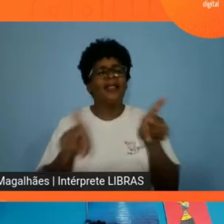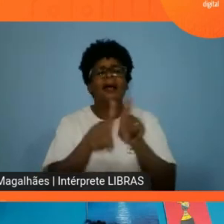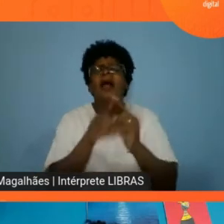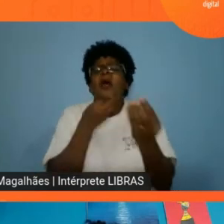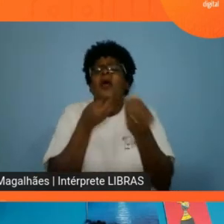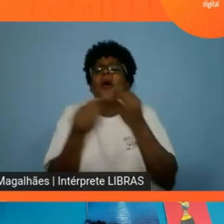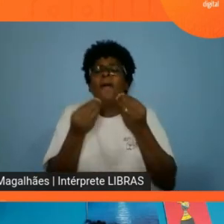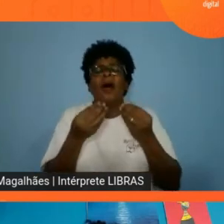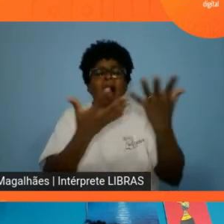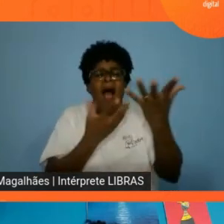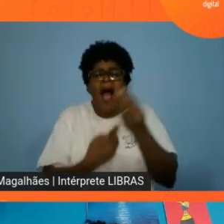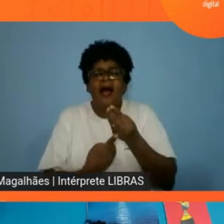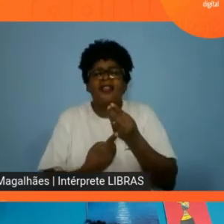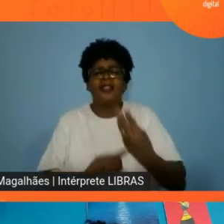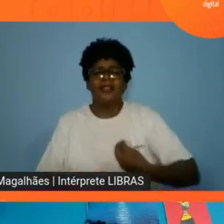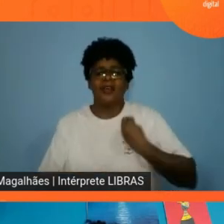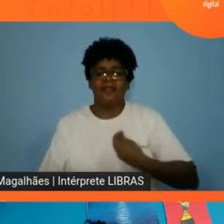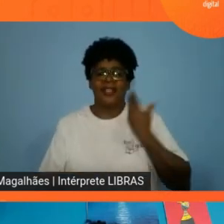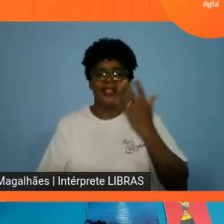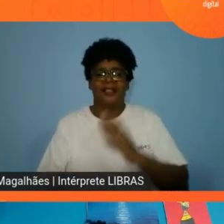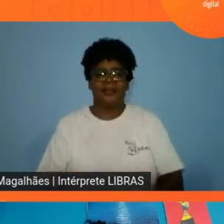Muito obrigada.